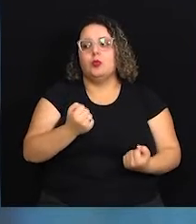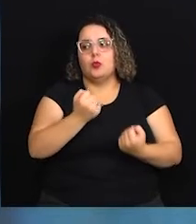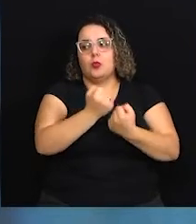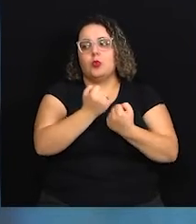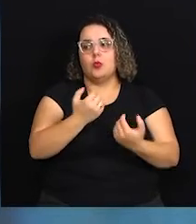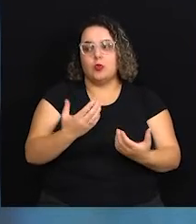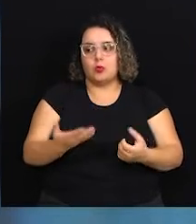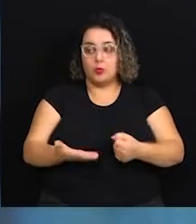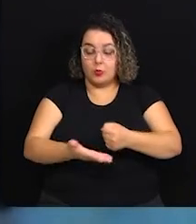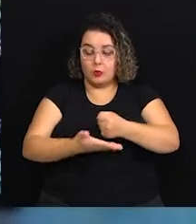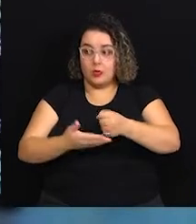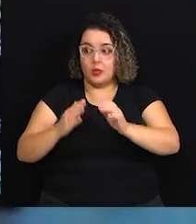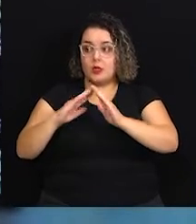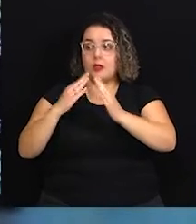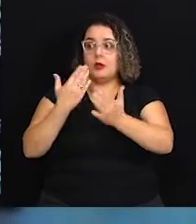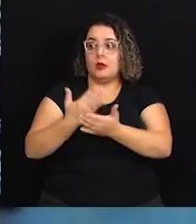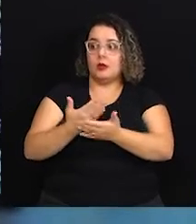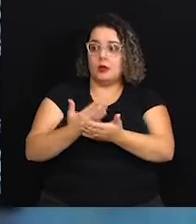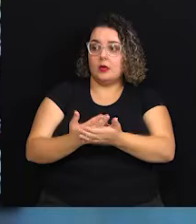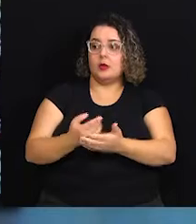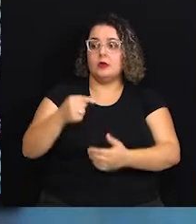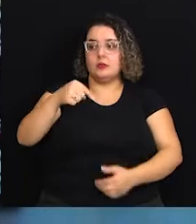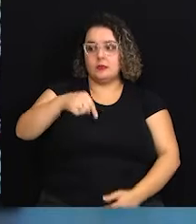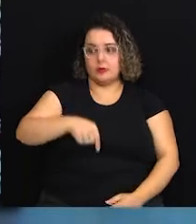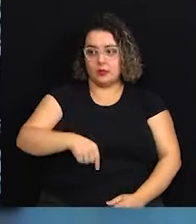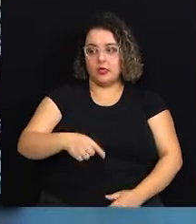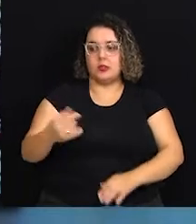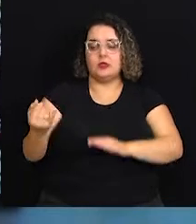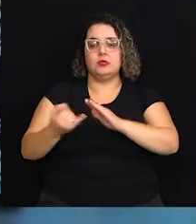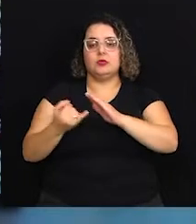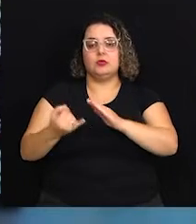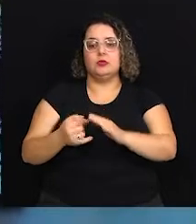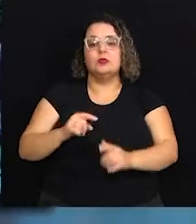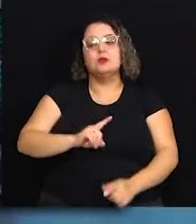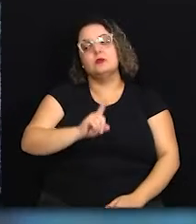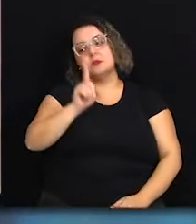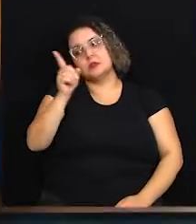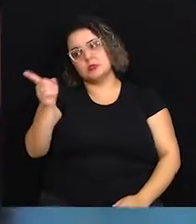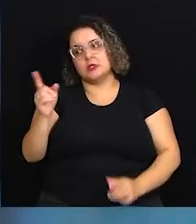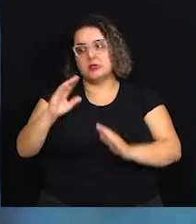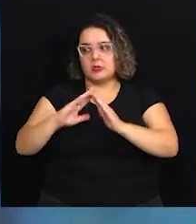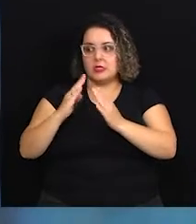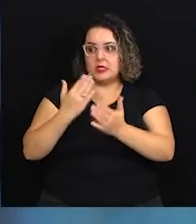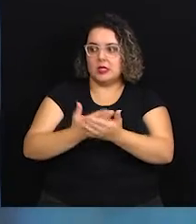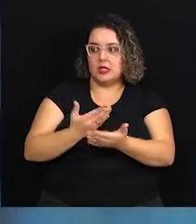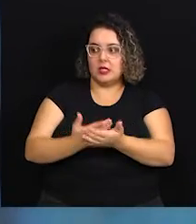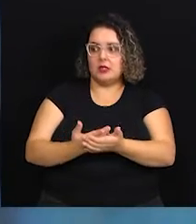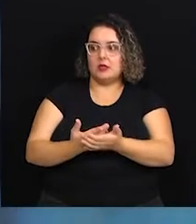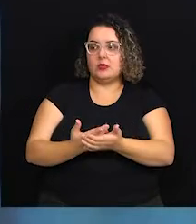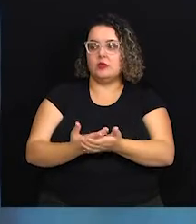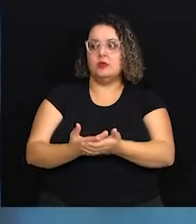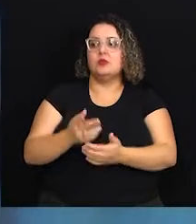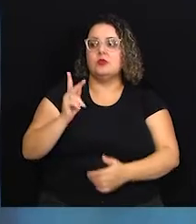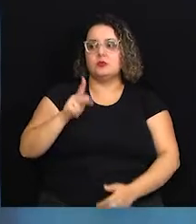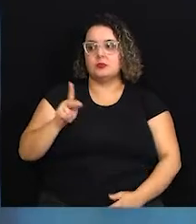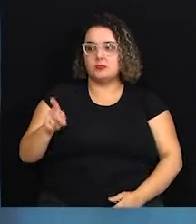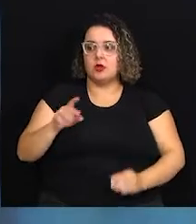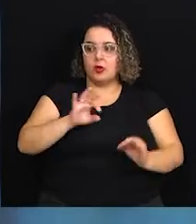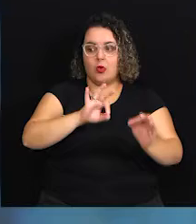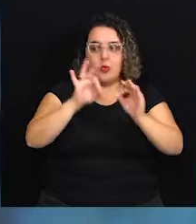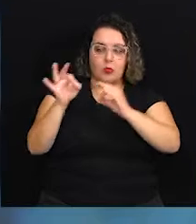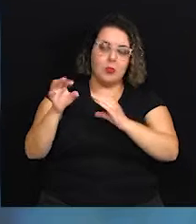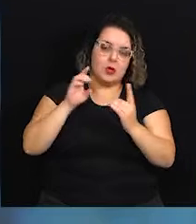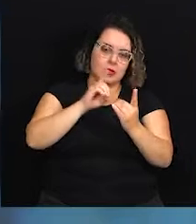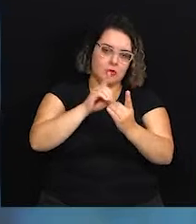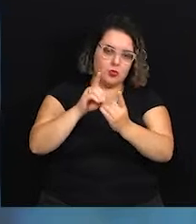para a escola. Então, a escola vem até a instituição, a gente vai até a escola, os professores acompanham os atendimentos para a